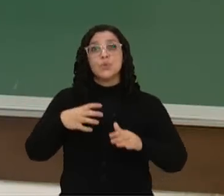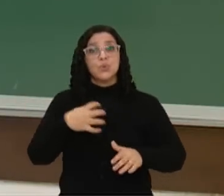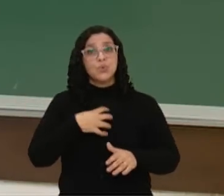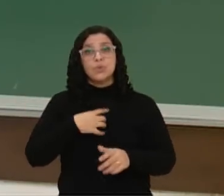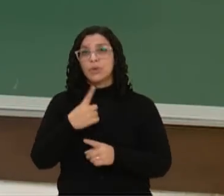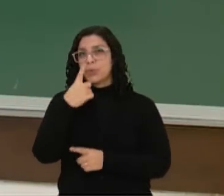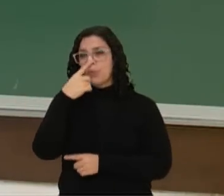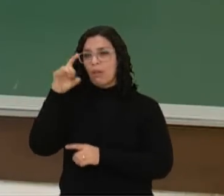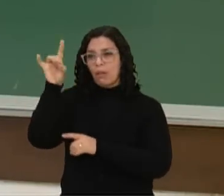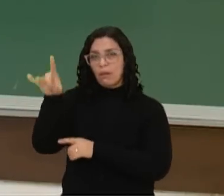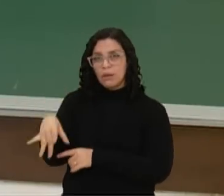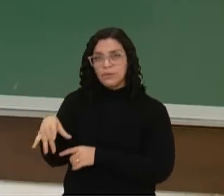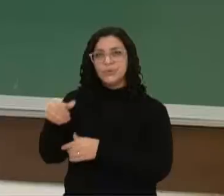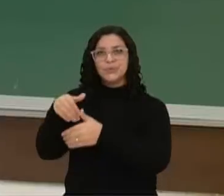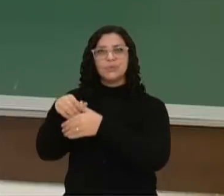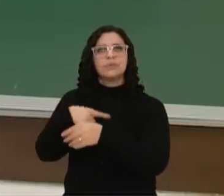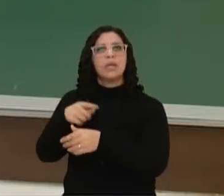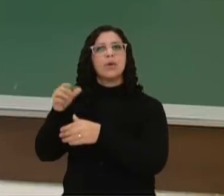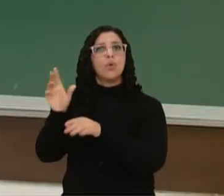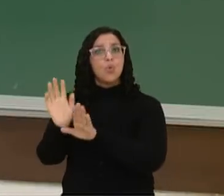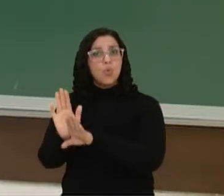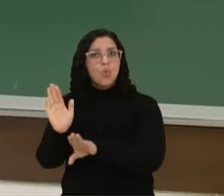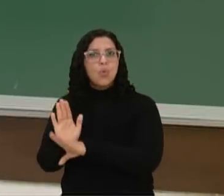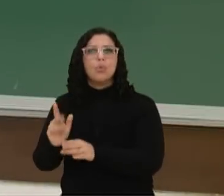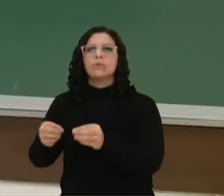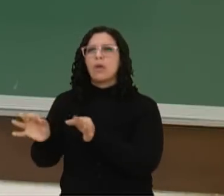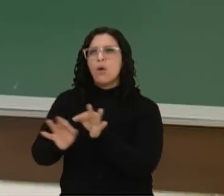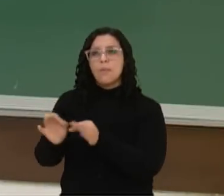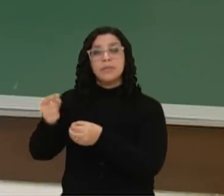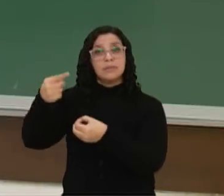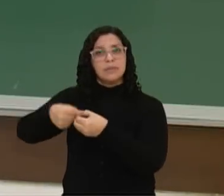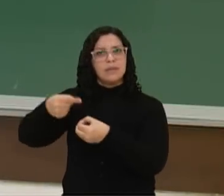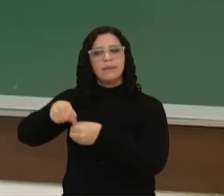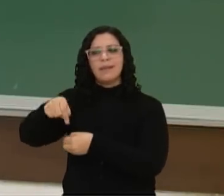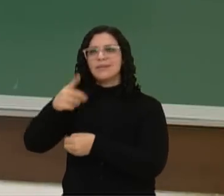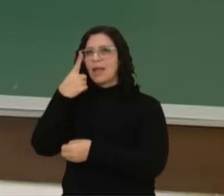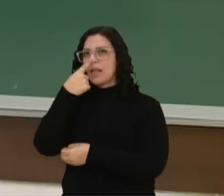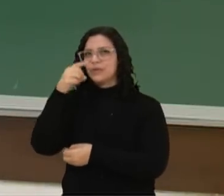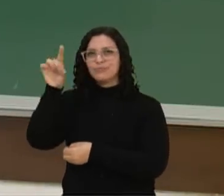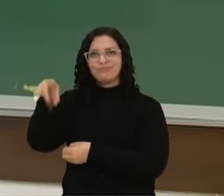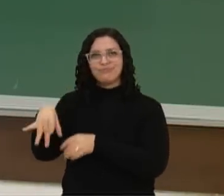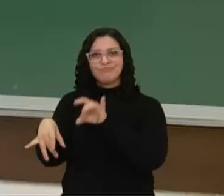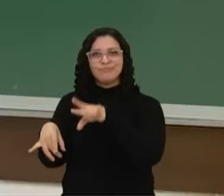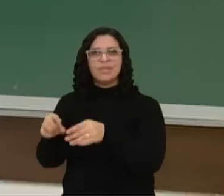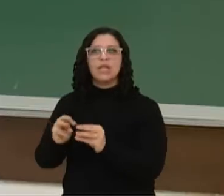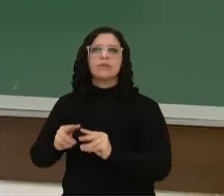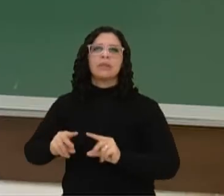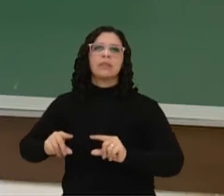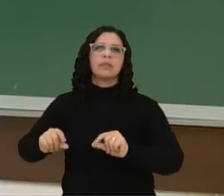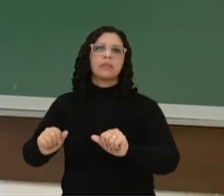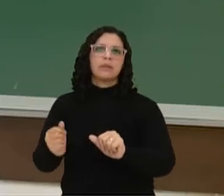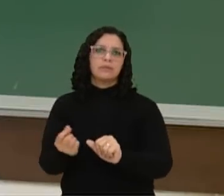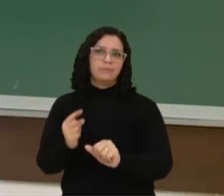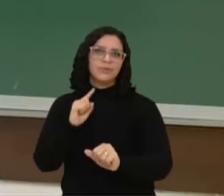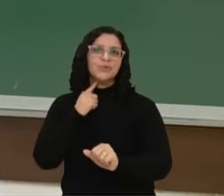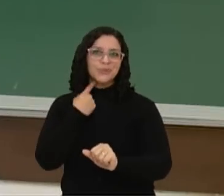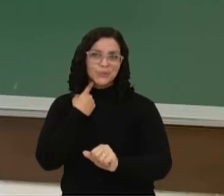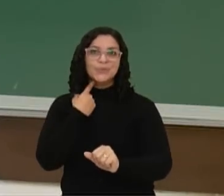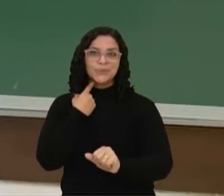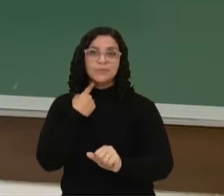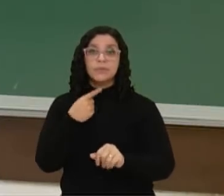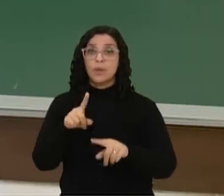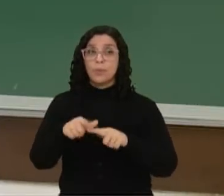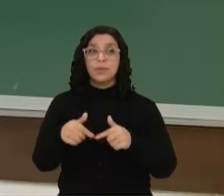que o lixo é armazenado ou é depositado nas cidades vai ocasionar ali a poluição do solo.